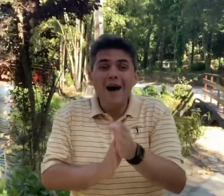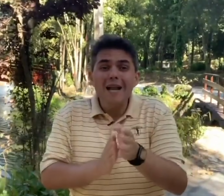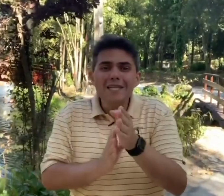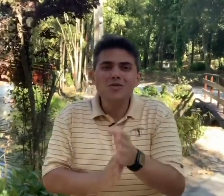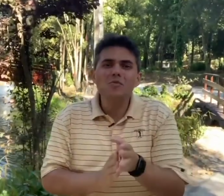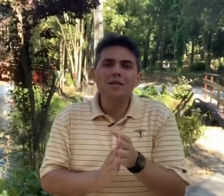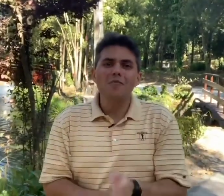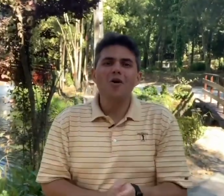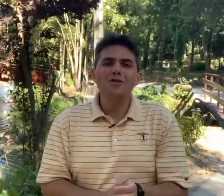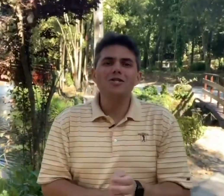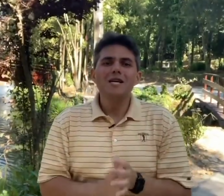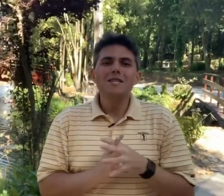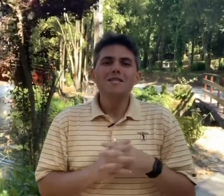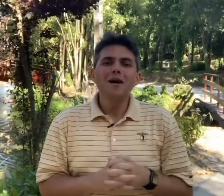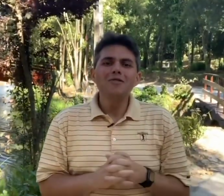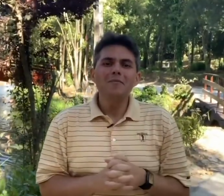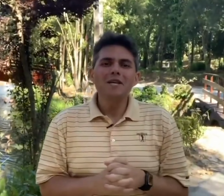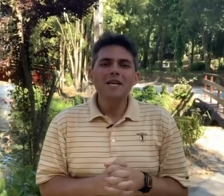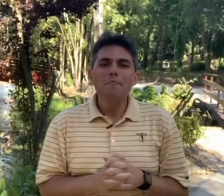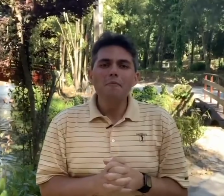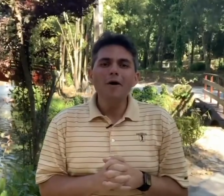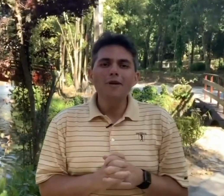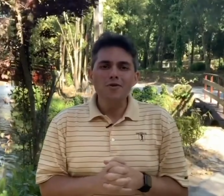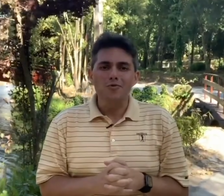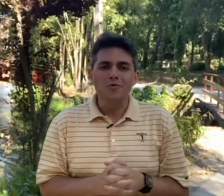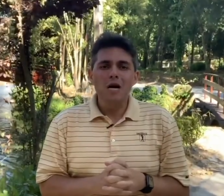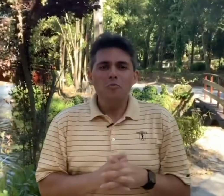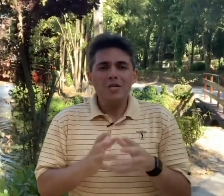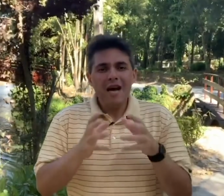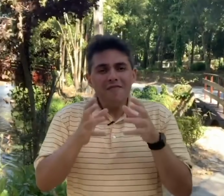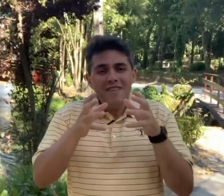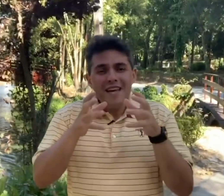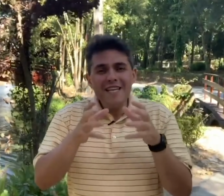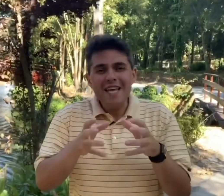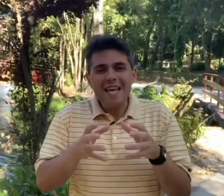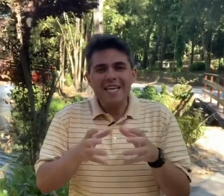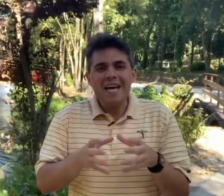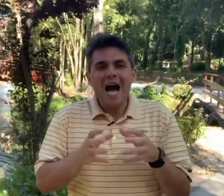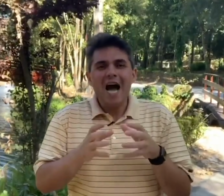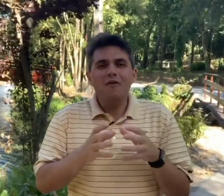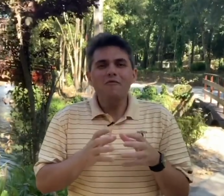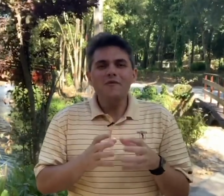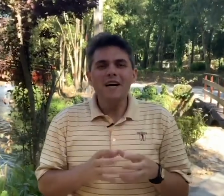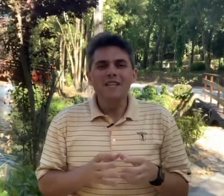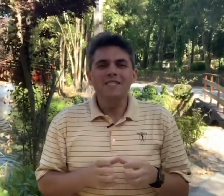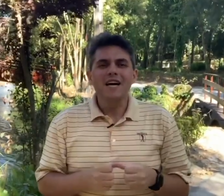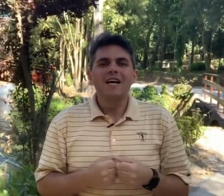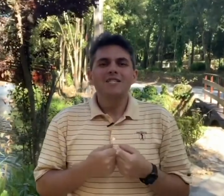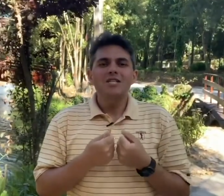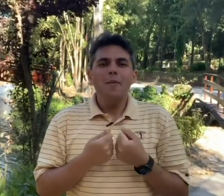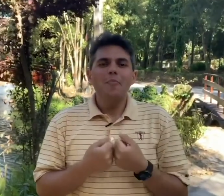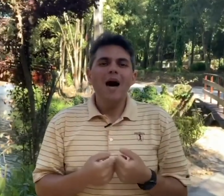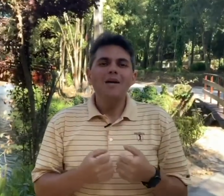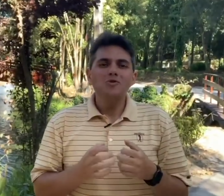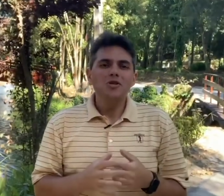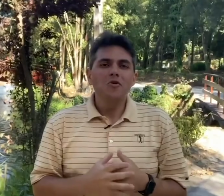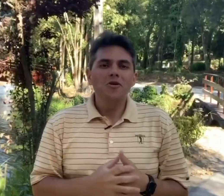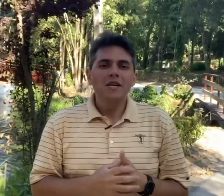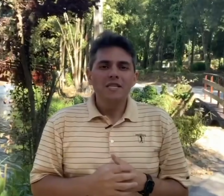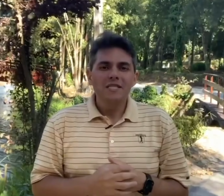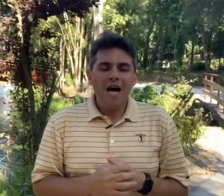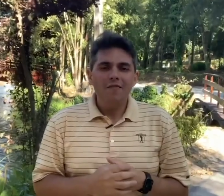pelo vale da sombra da morte, não temeria mal nenhum, porque havia nele a confiança de que a paz